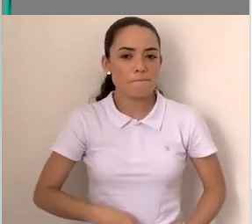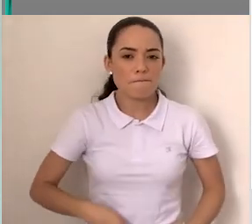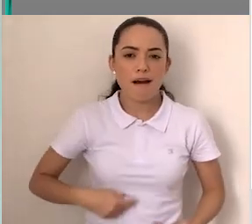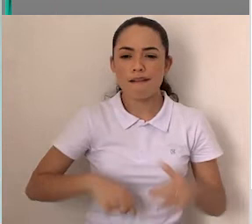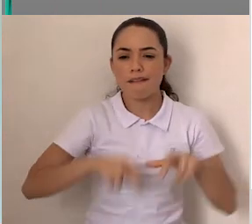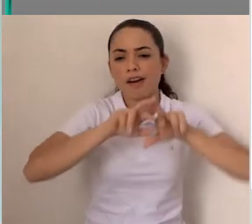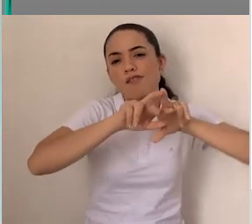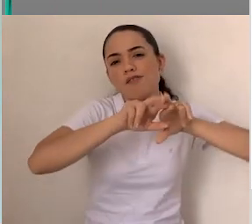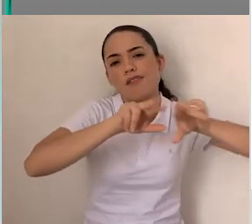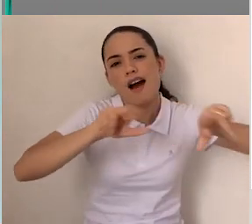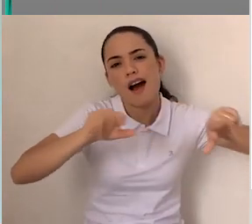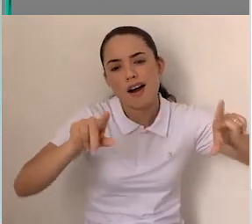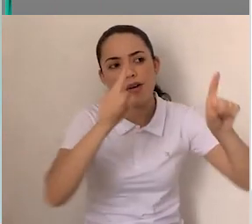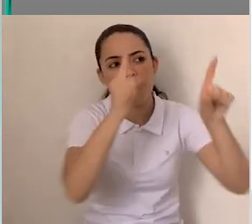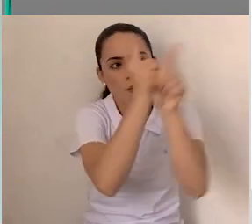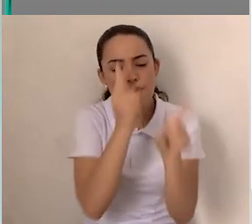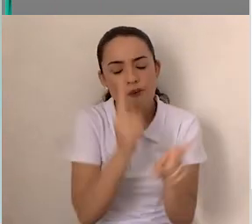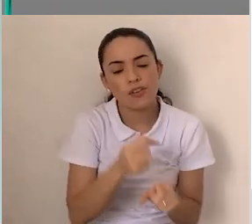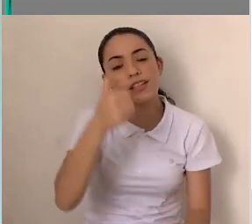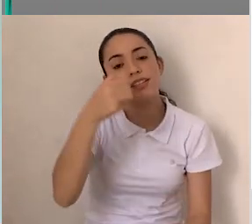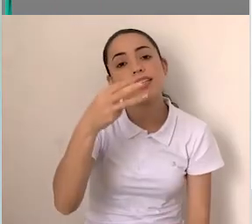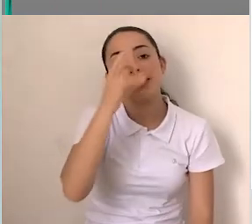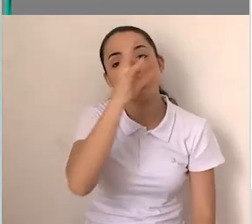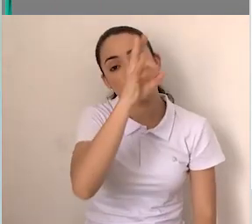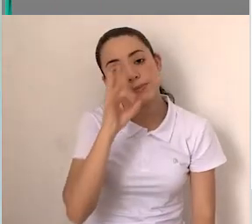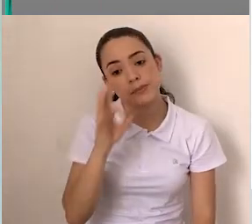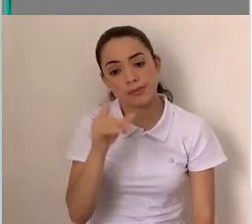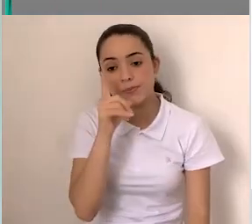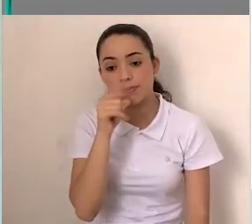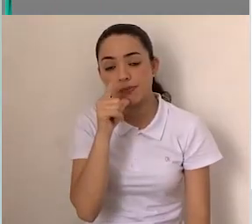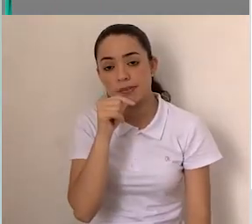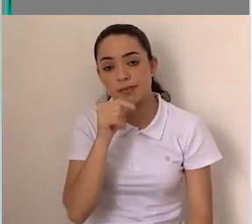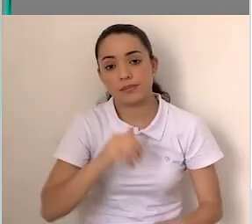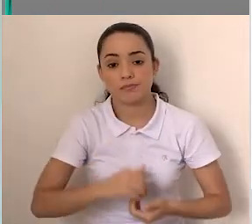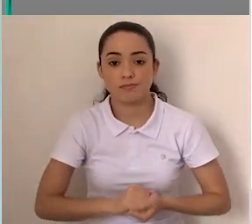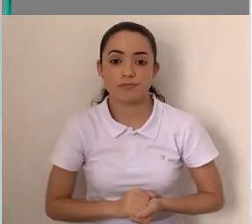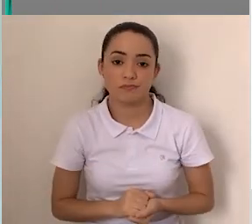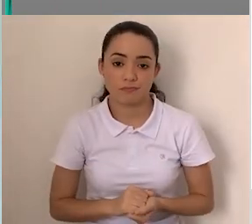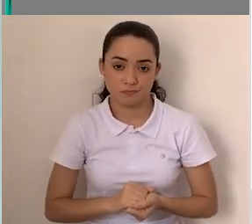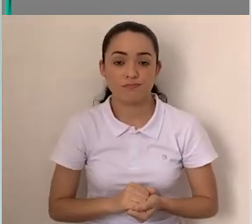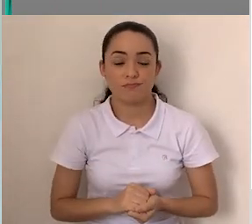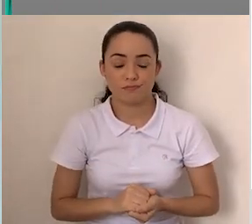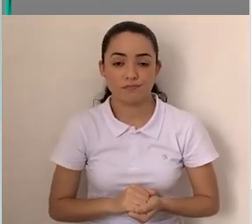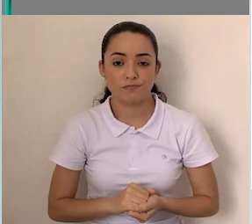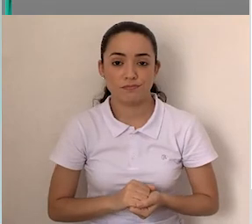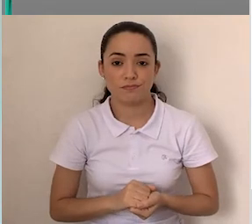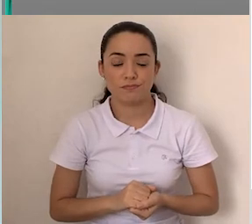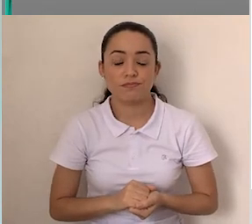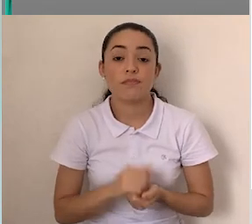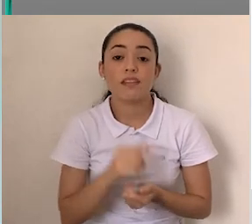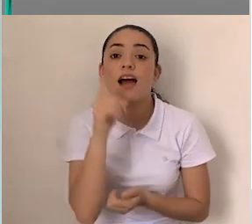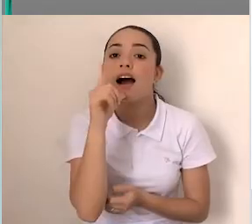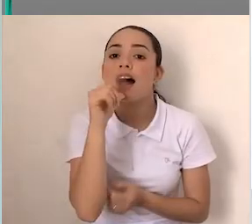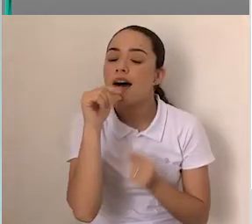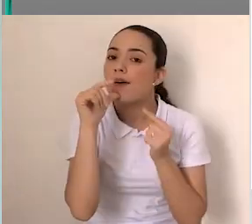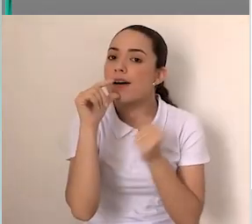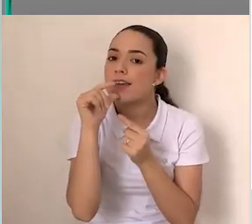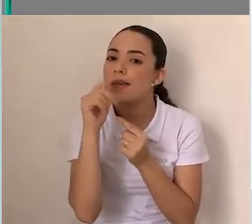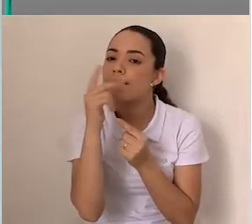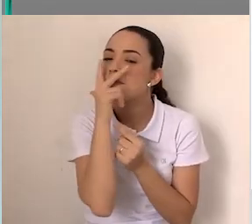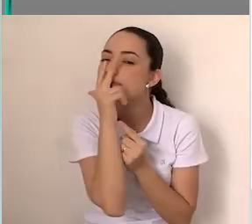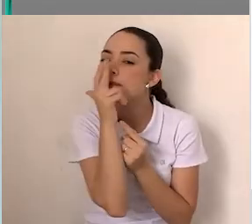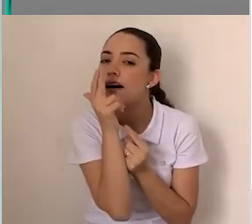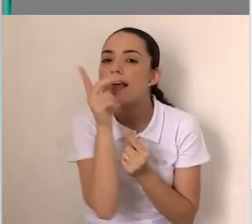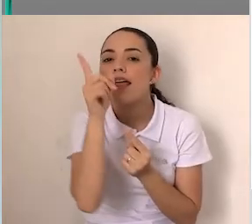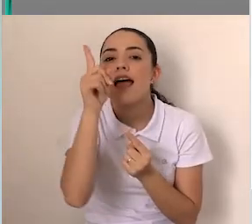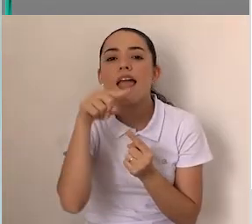13% está presente no fluido cerebroespinhal ou líquor, no líquido axoplasmático no sistema nervoso central, nos olhos,